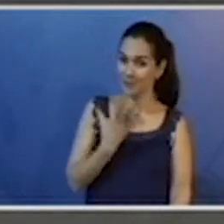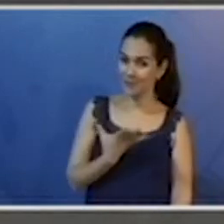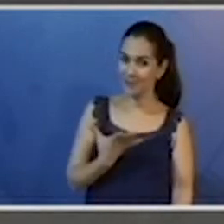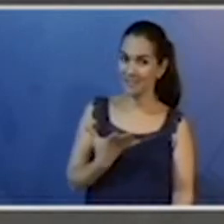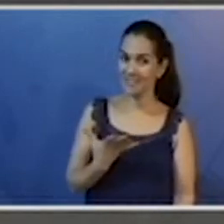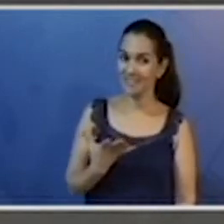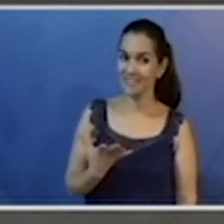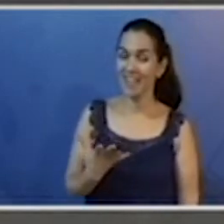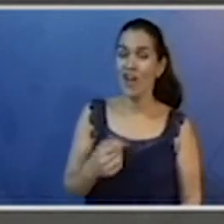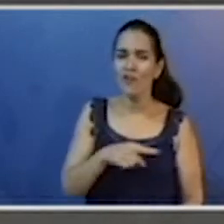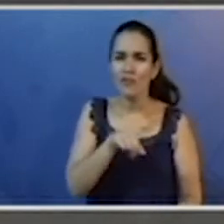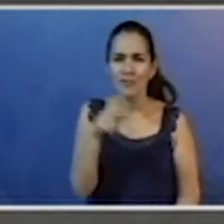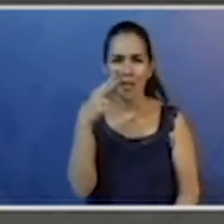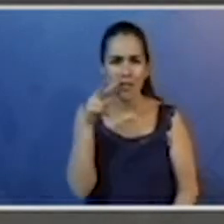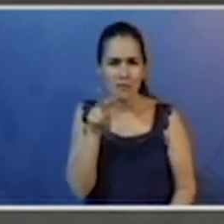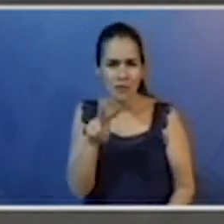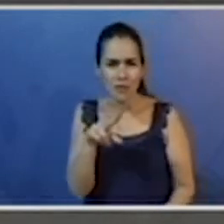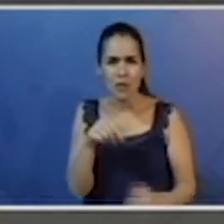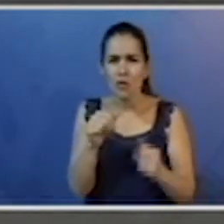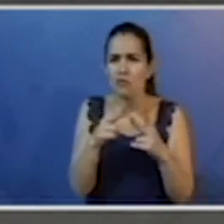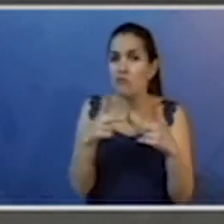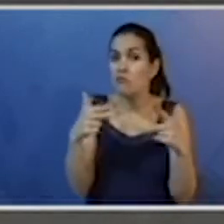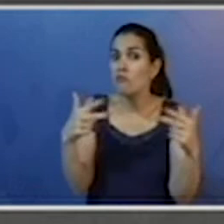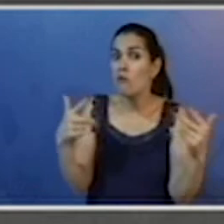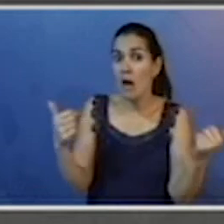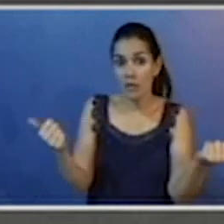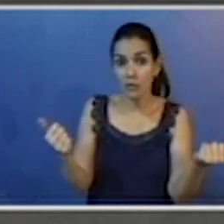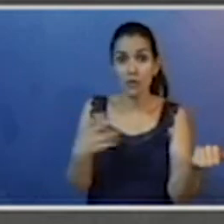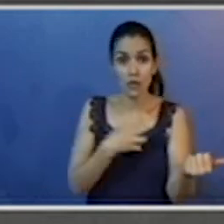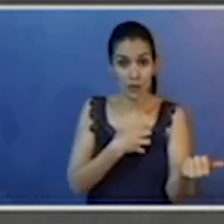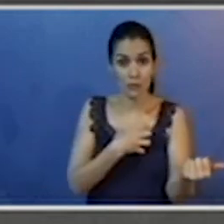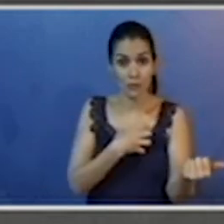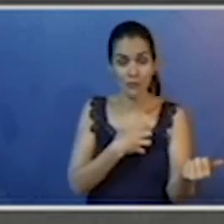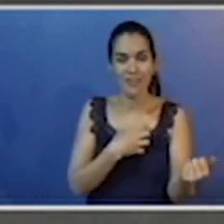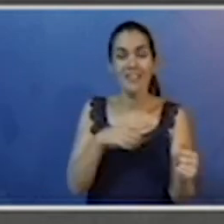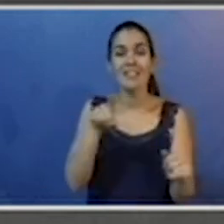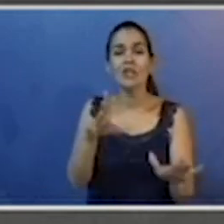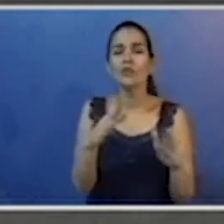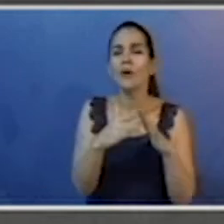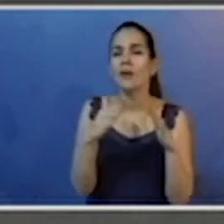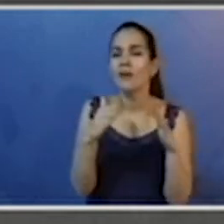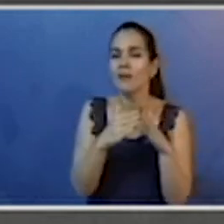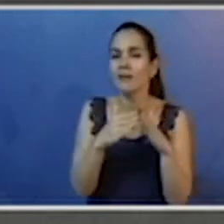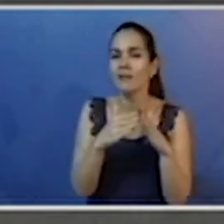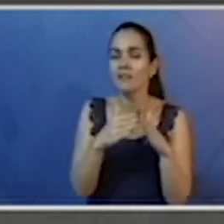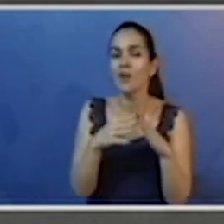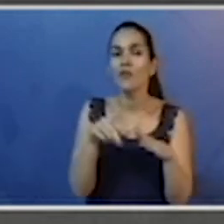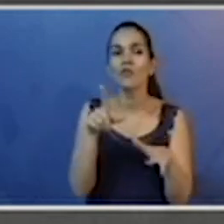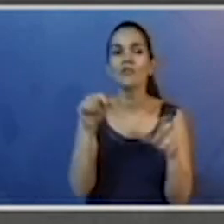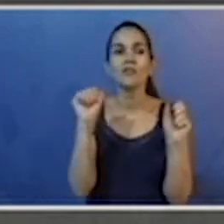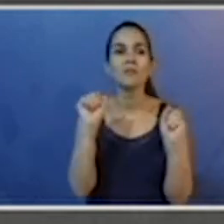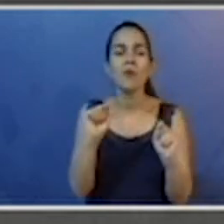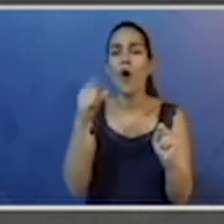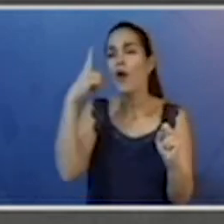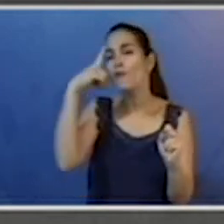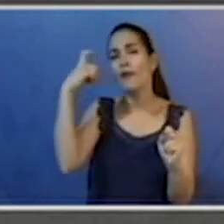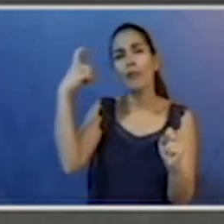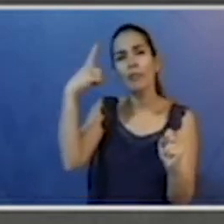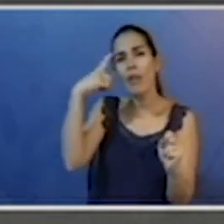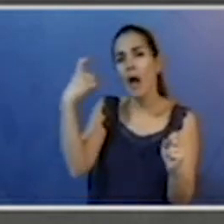bom então você viu que a gente fizeram variações você na sua casa pode inventar